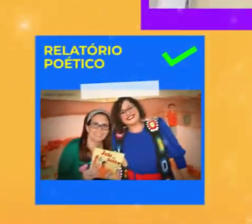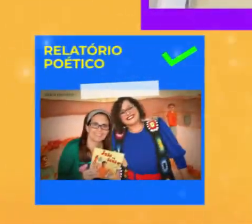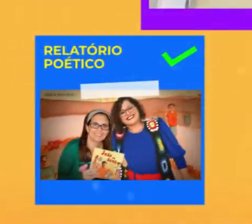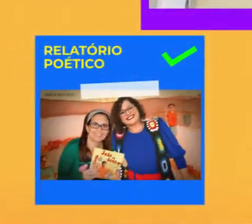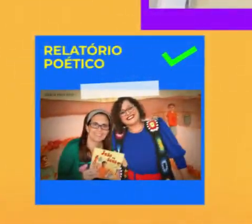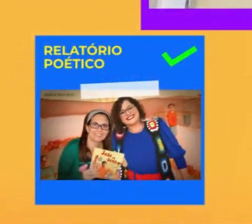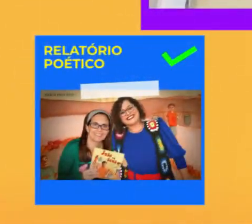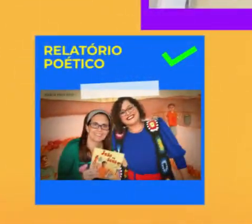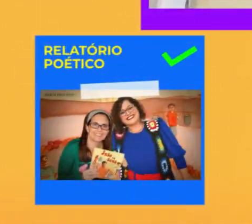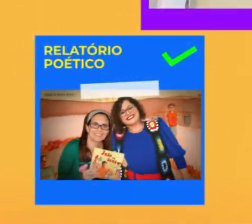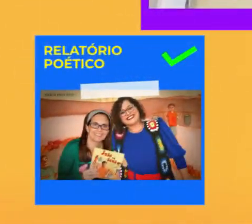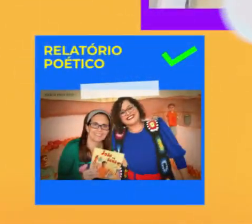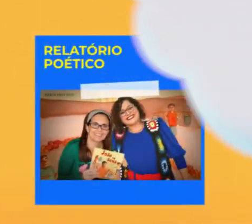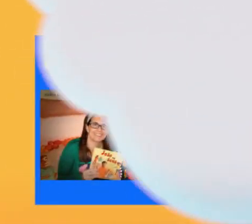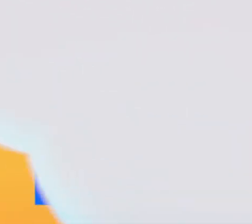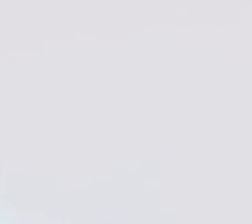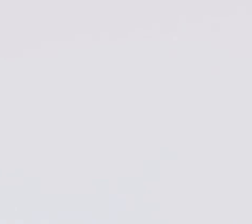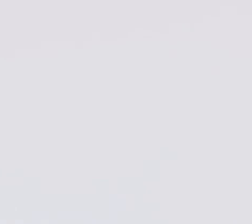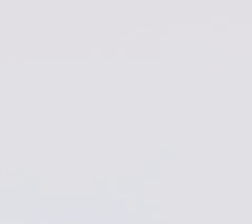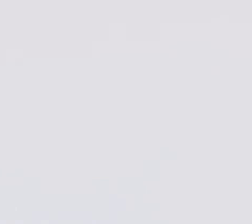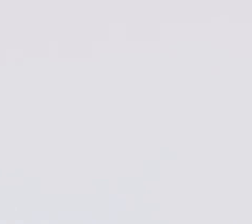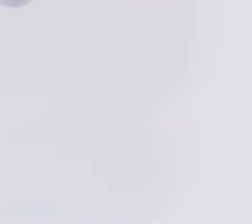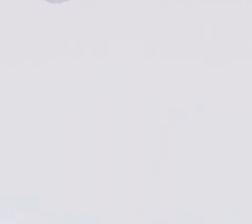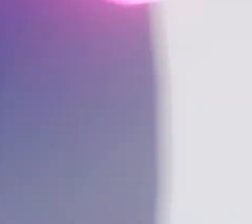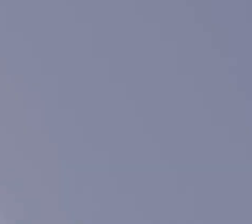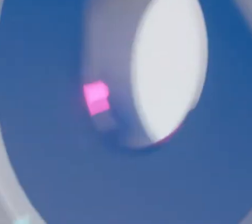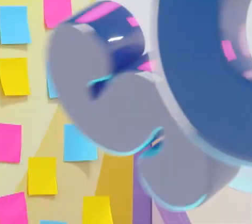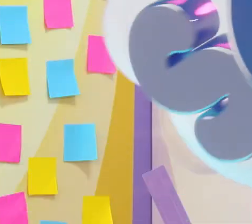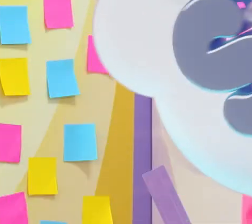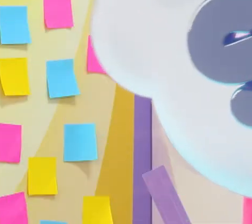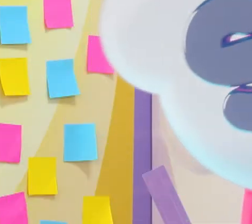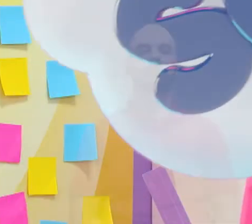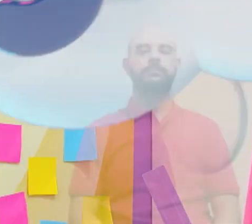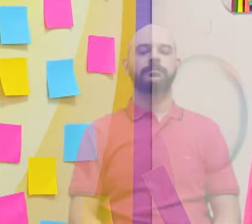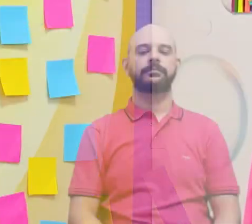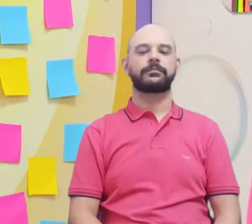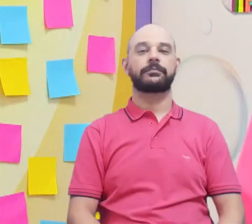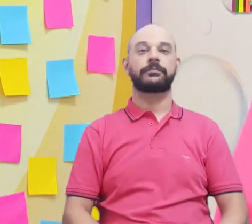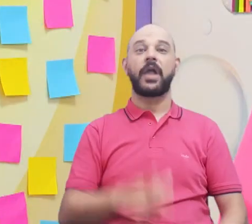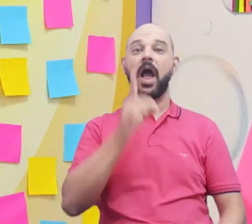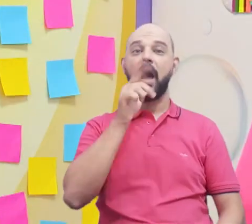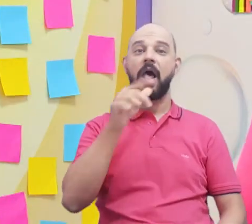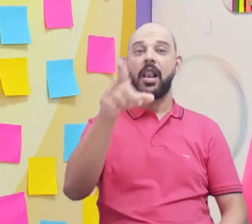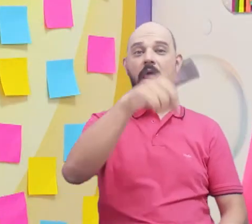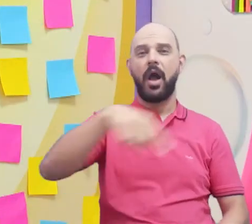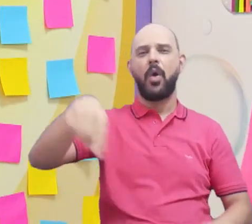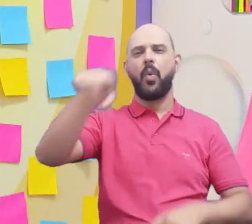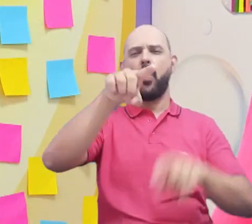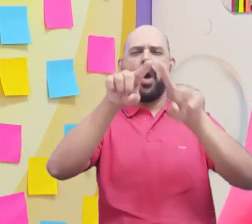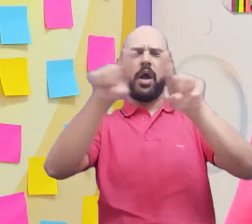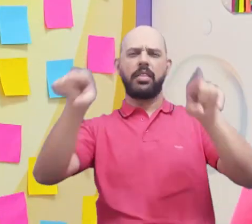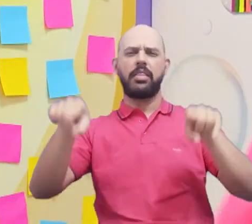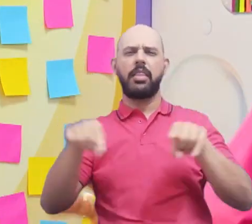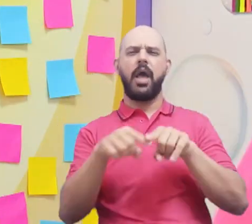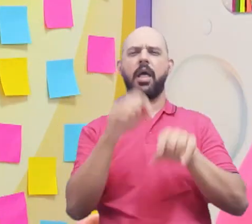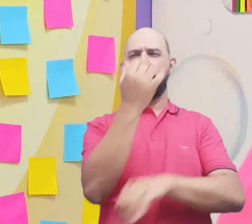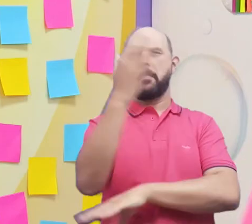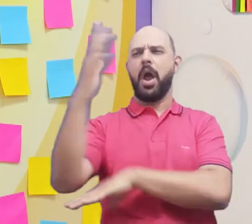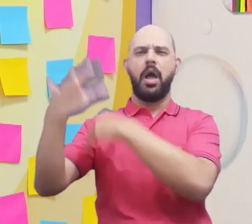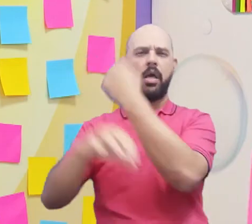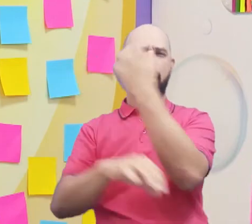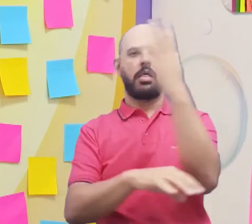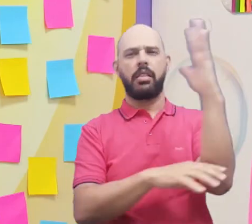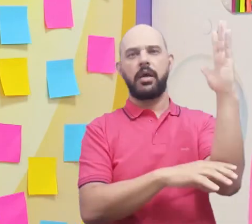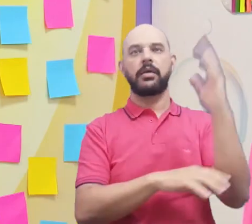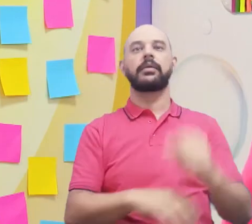Lá lagoa, quadrado, mata ciliar, tudo